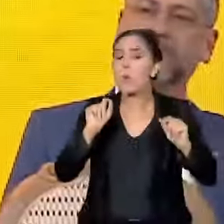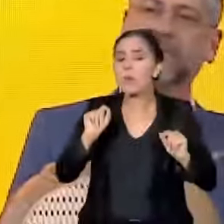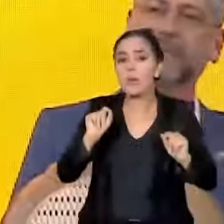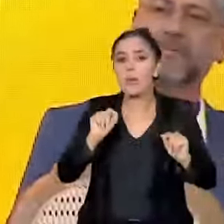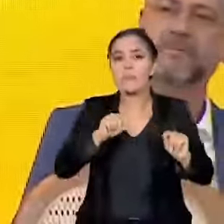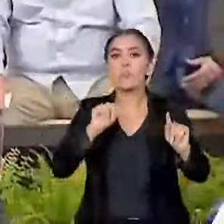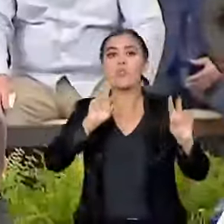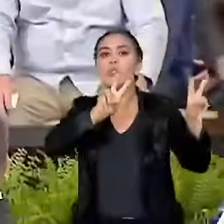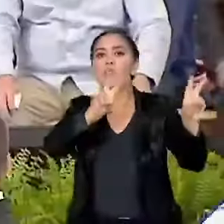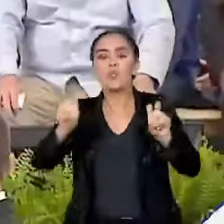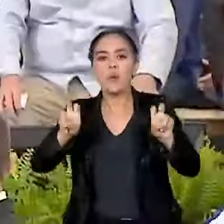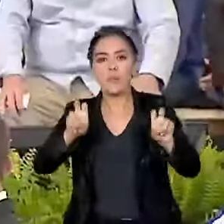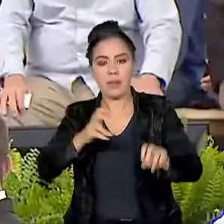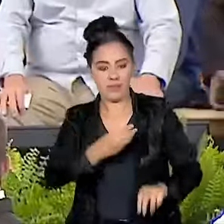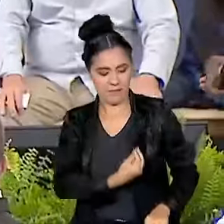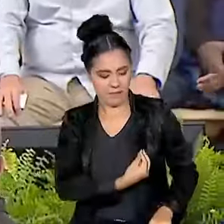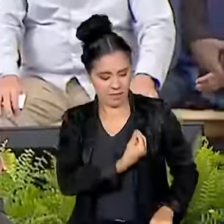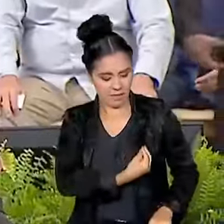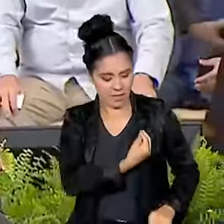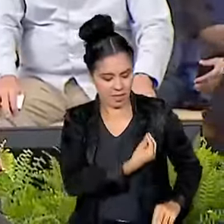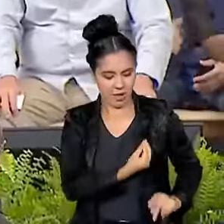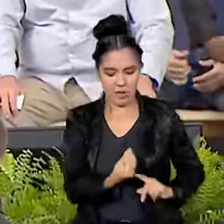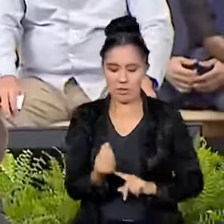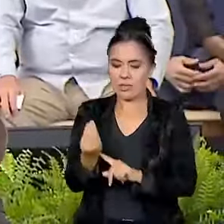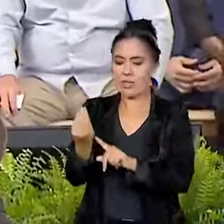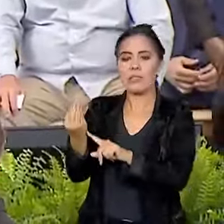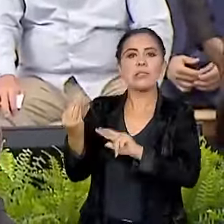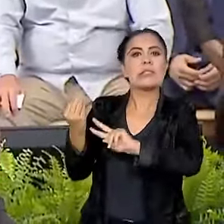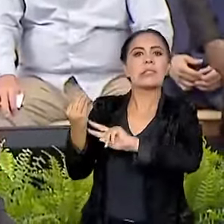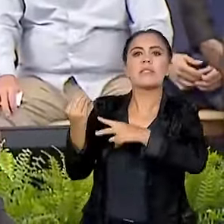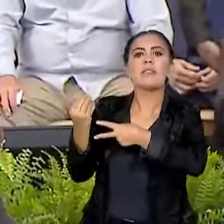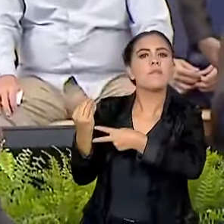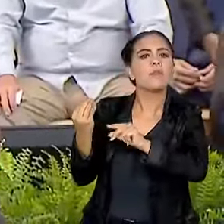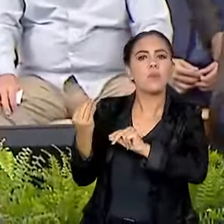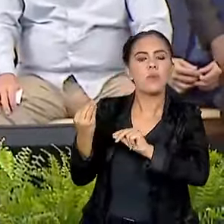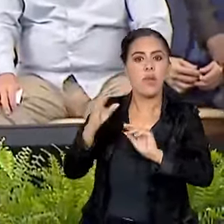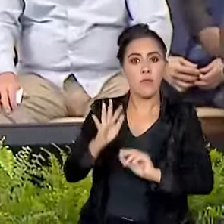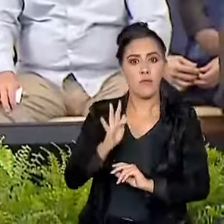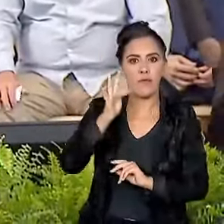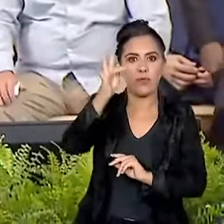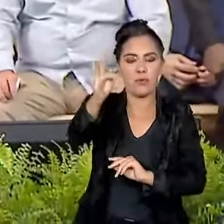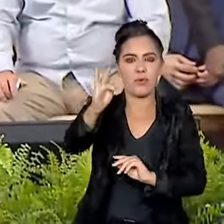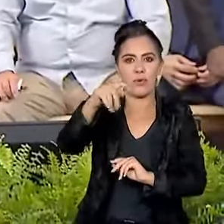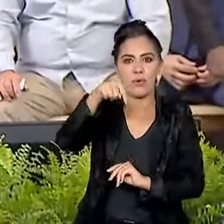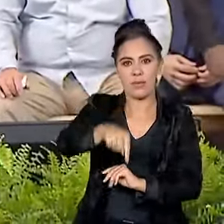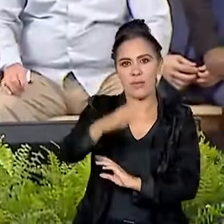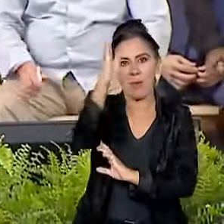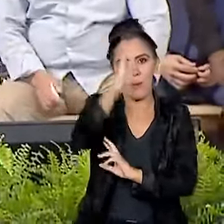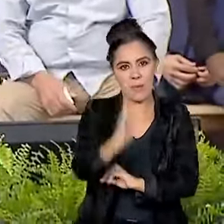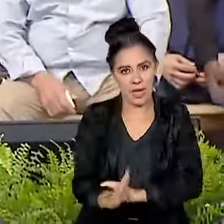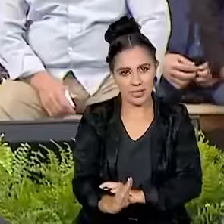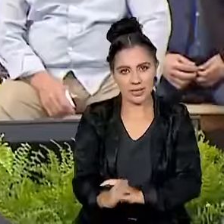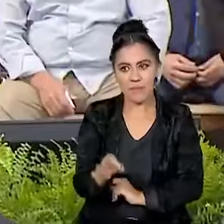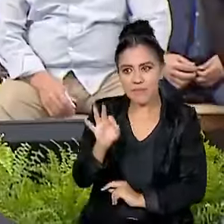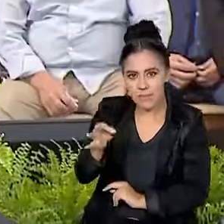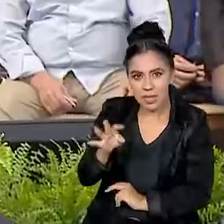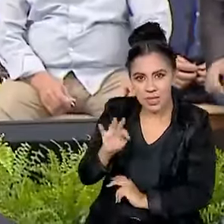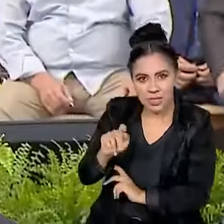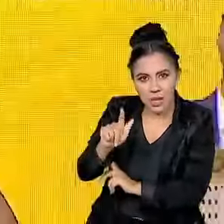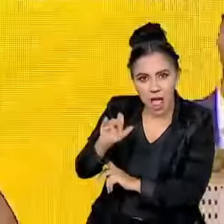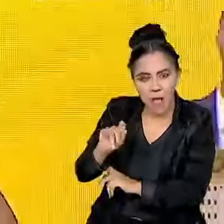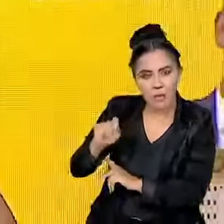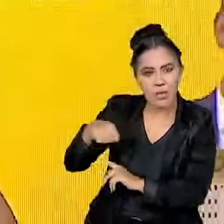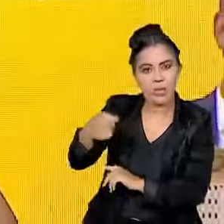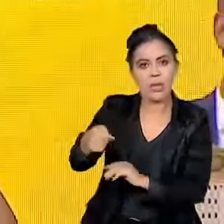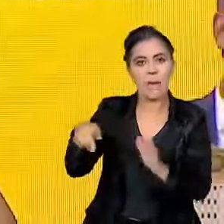E falar de vida é falar do futuro desse país. Falar com a juventude, né, Tiago? Tiago que está aqui do PT do